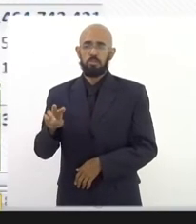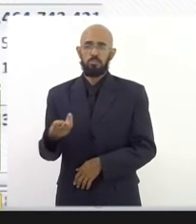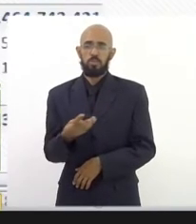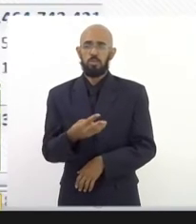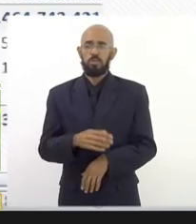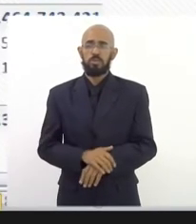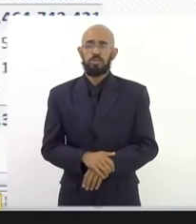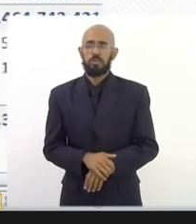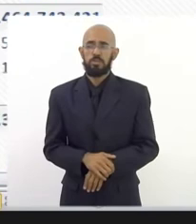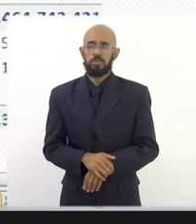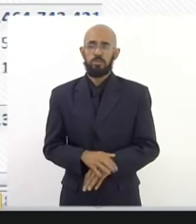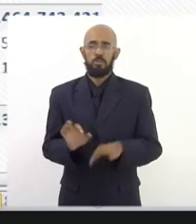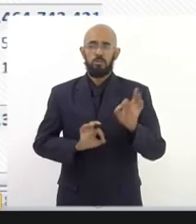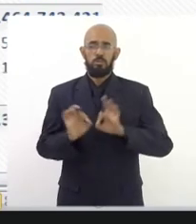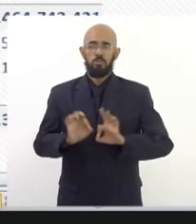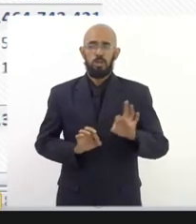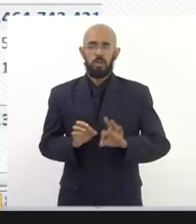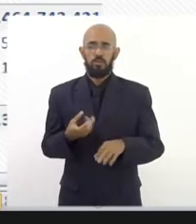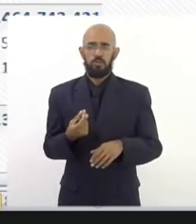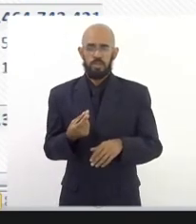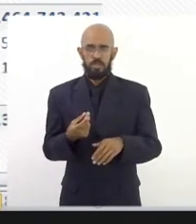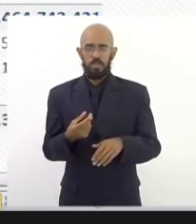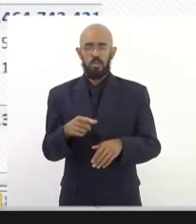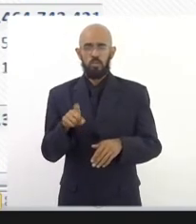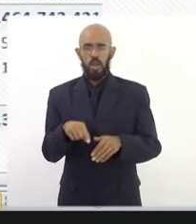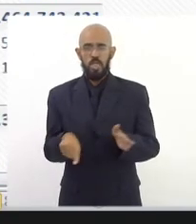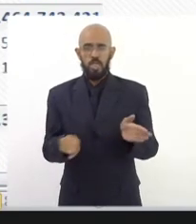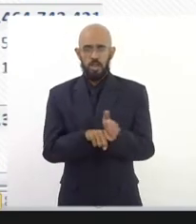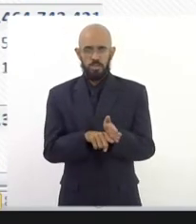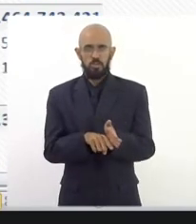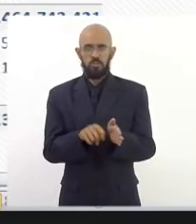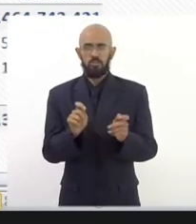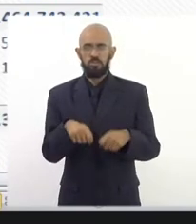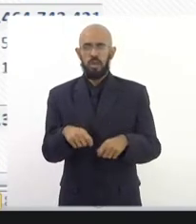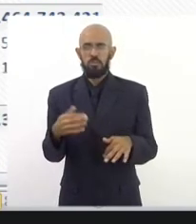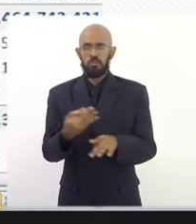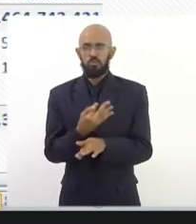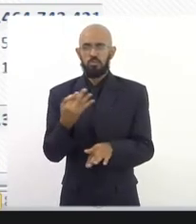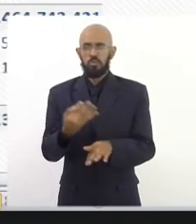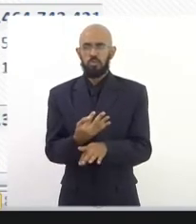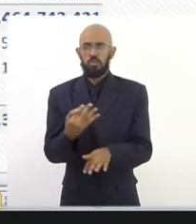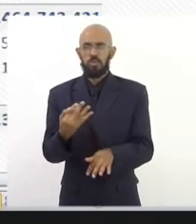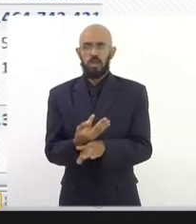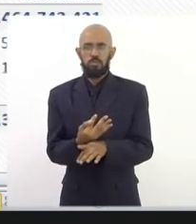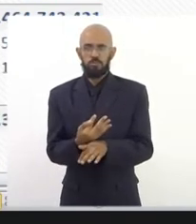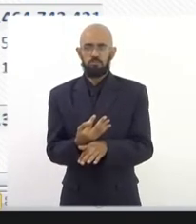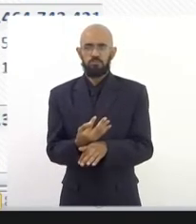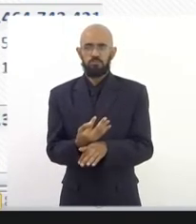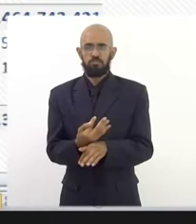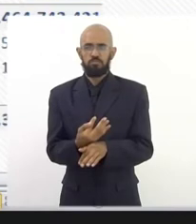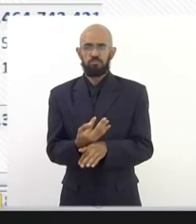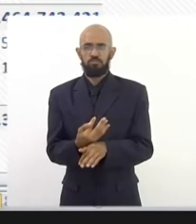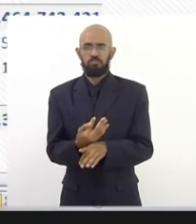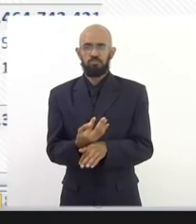plano financeiro é negativo, a gente suporta ele de alguma forma,